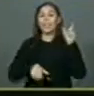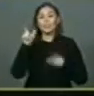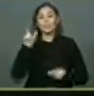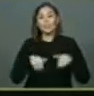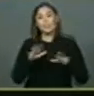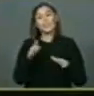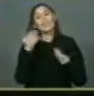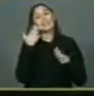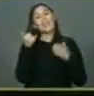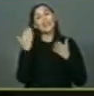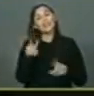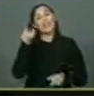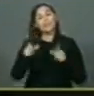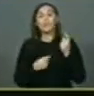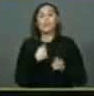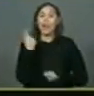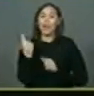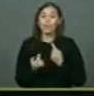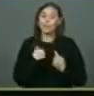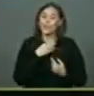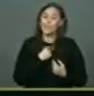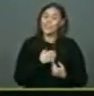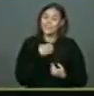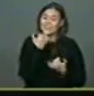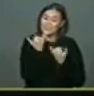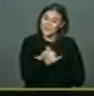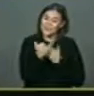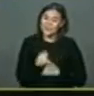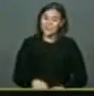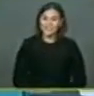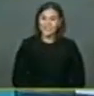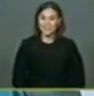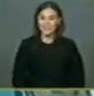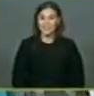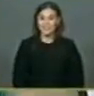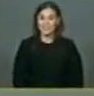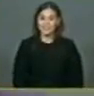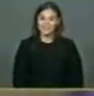mas que venha ajudar alguma coisa, eu já ficarei muito feliz.